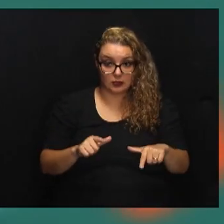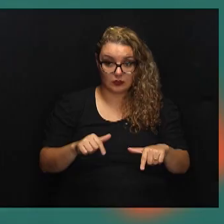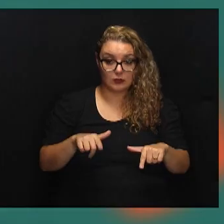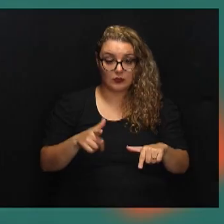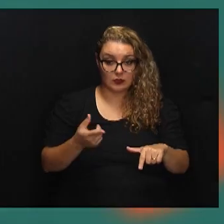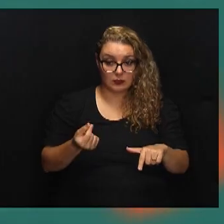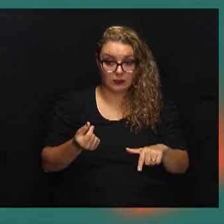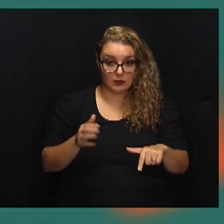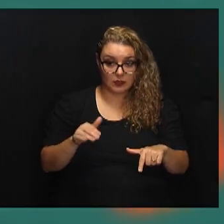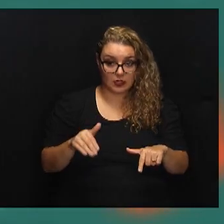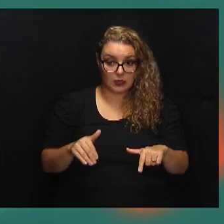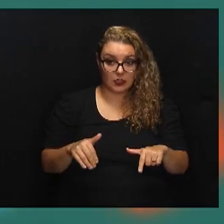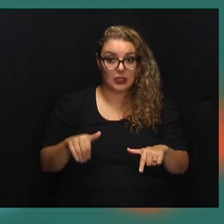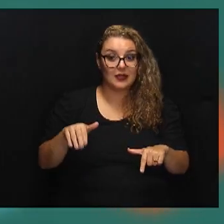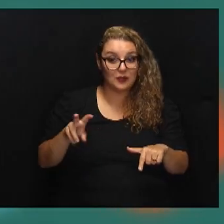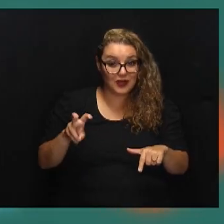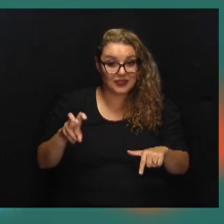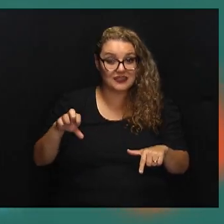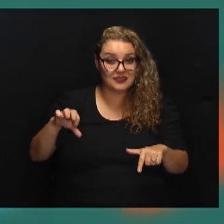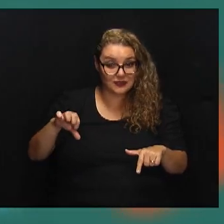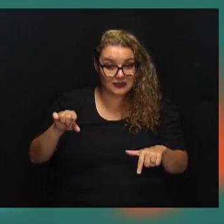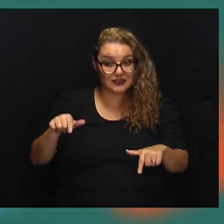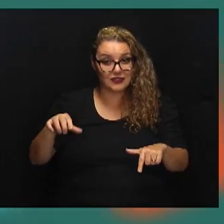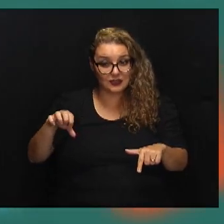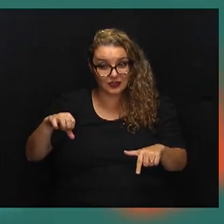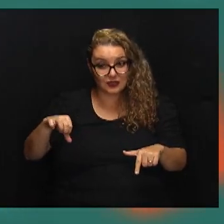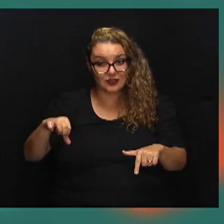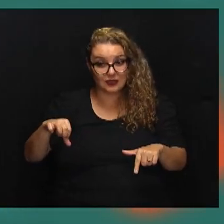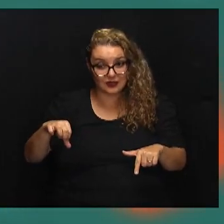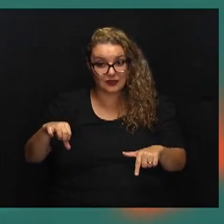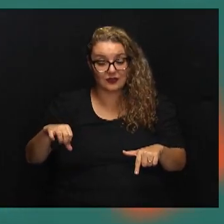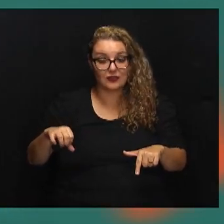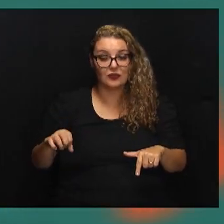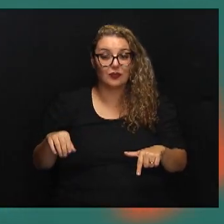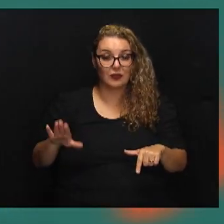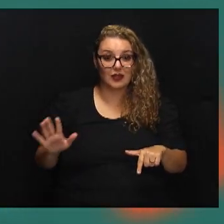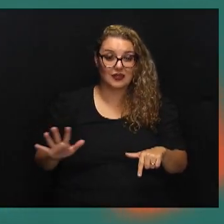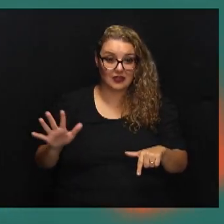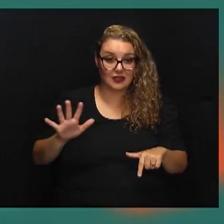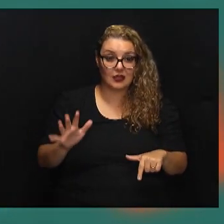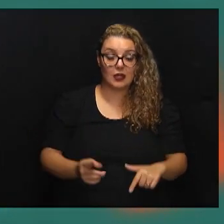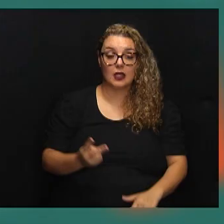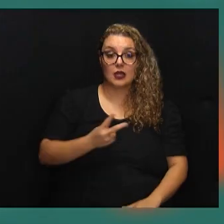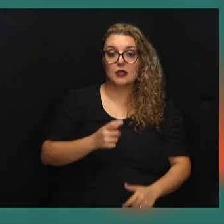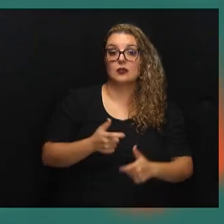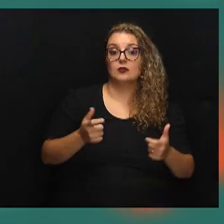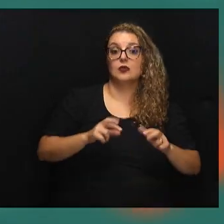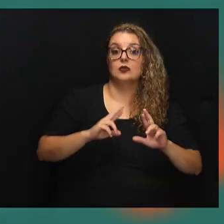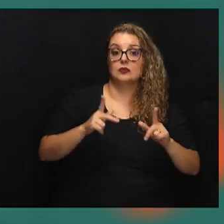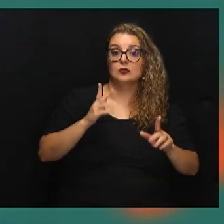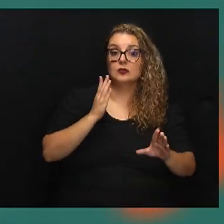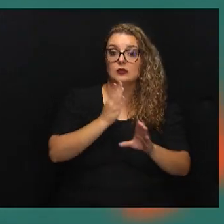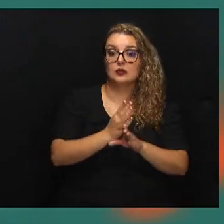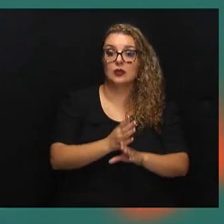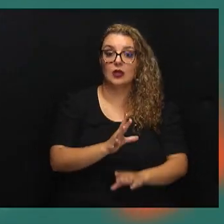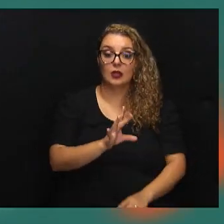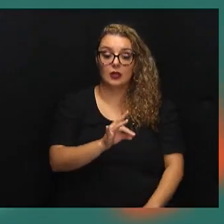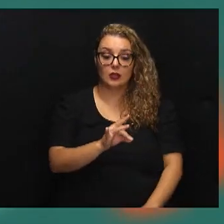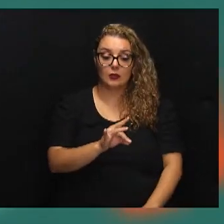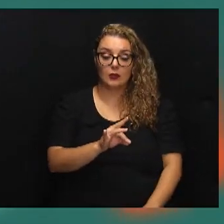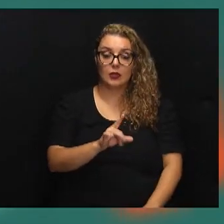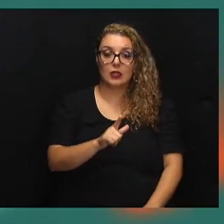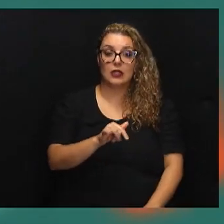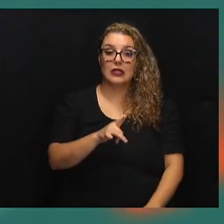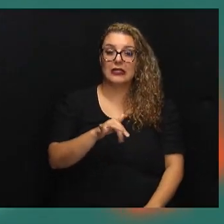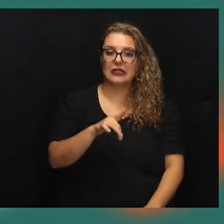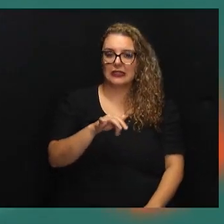barato e mais de R$ 59,00 no mais caro. A segunda maior diferença encontrada foi para a cola líquida,